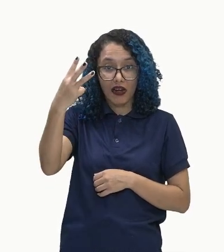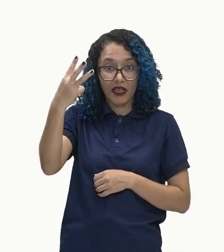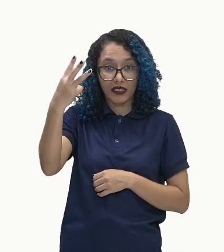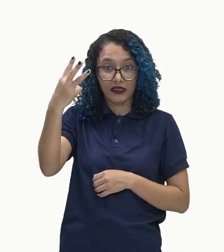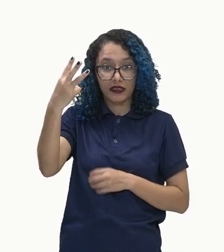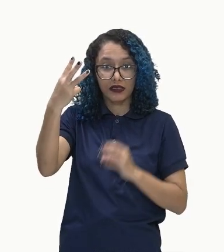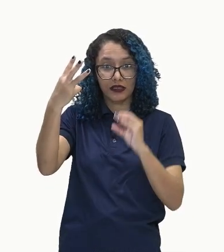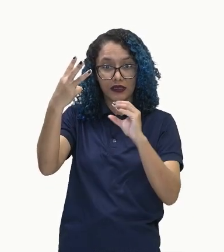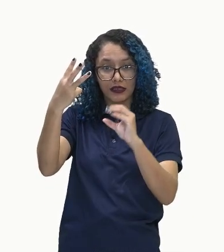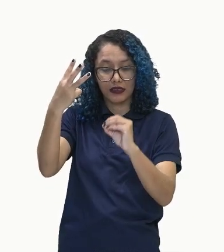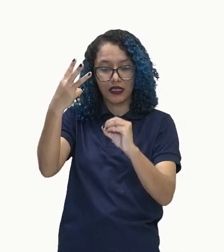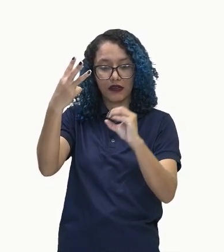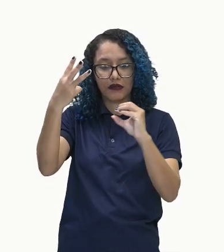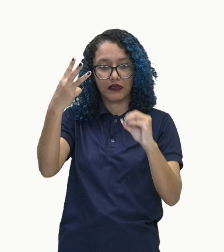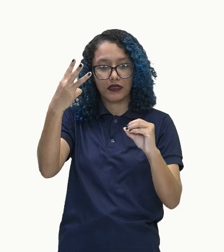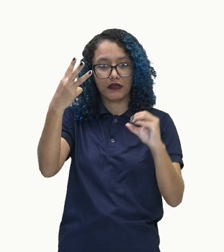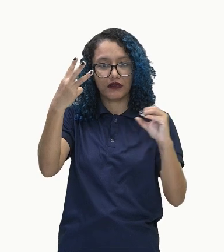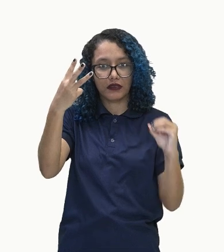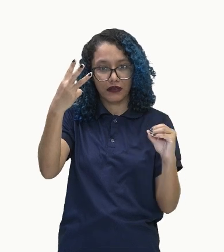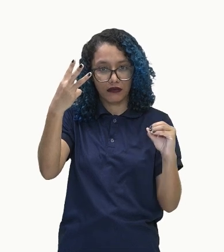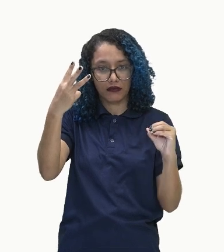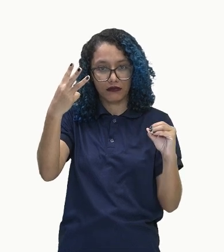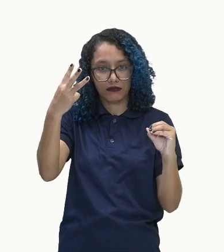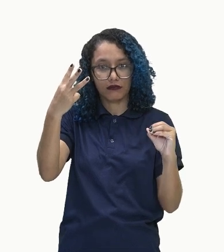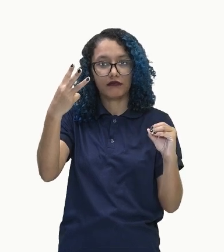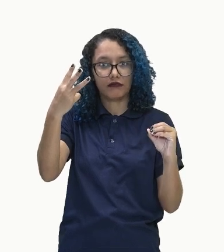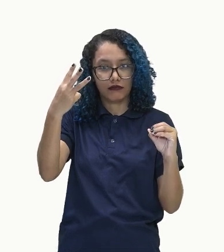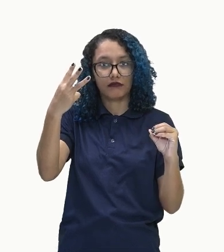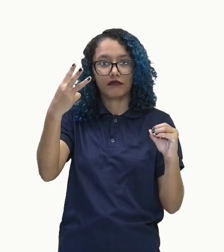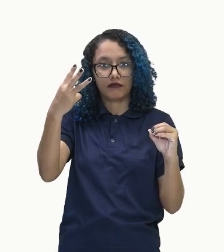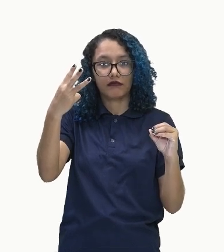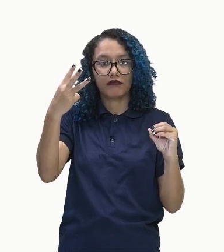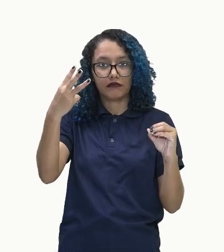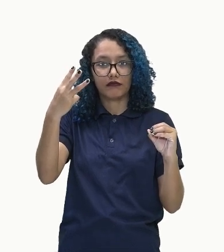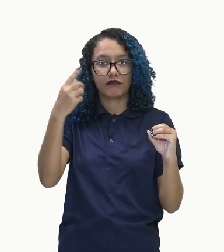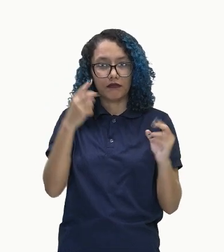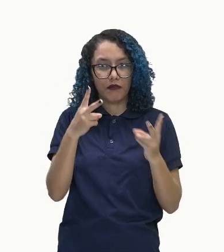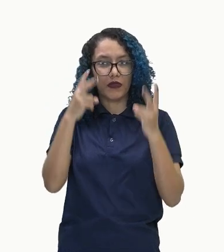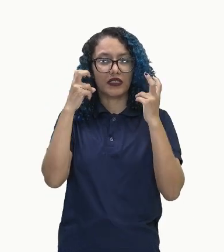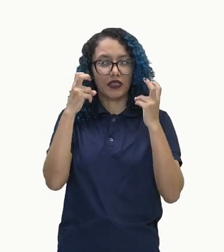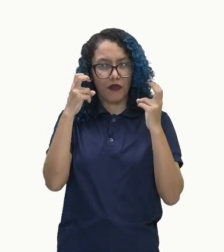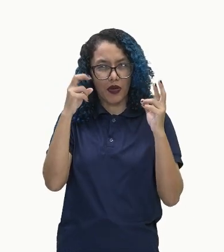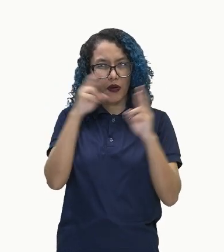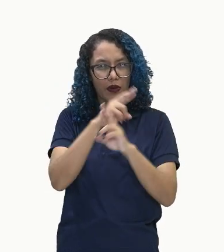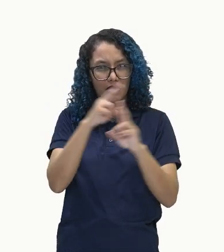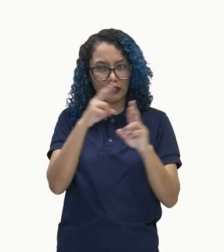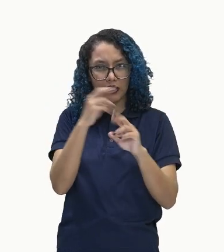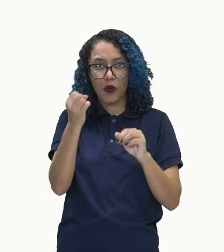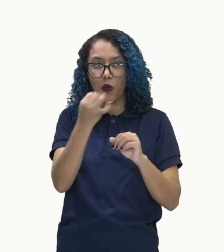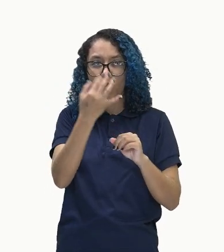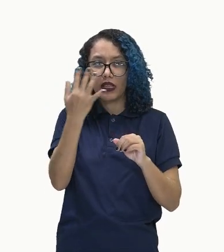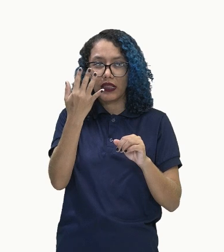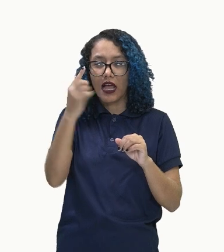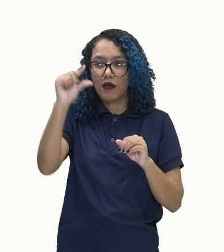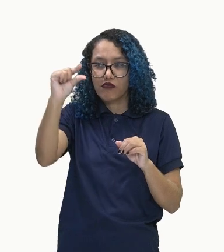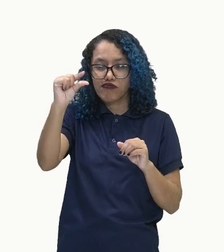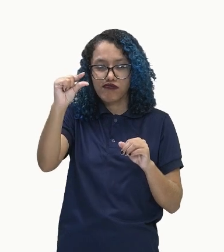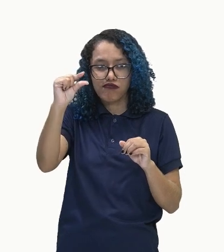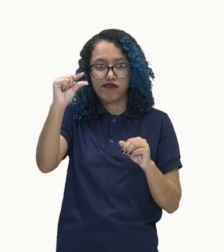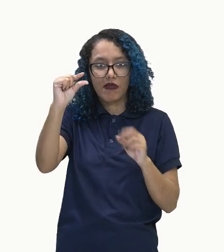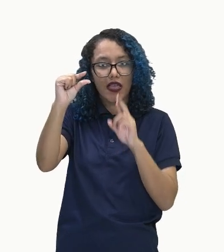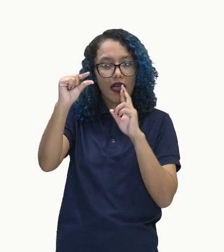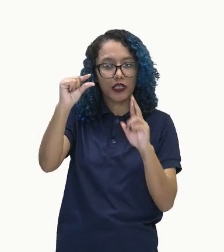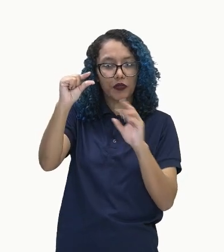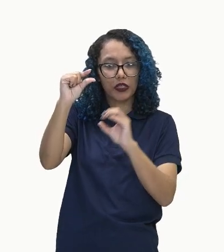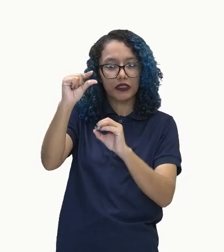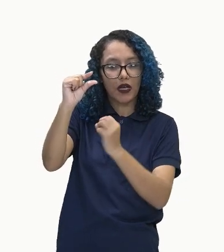1 seguido de 3 algarismos 0. Percebe que tem uma relação com o índice da potência de 10 é exatamente